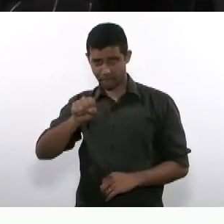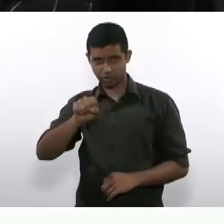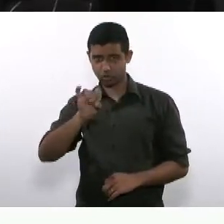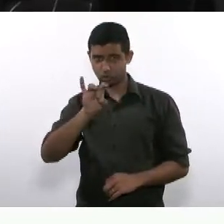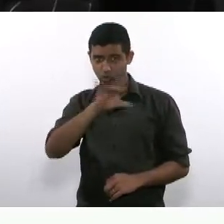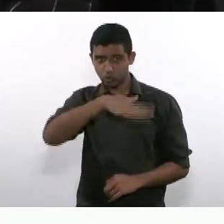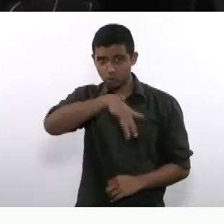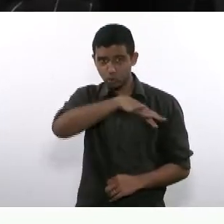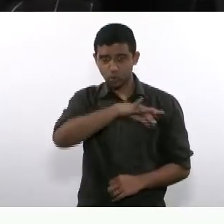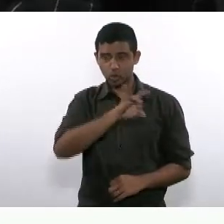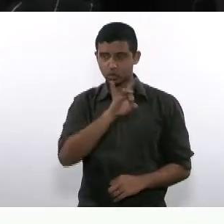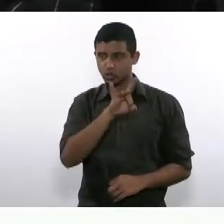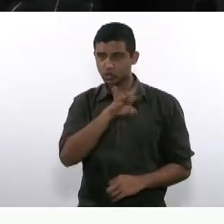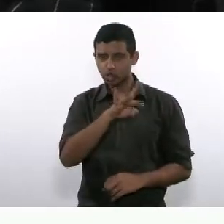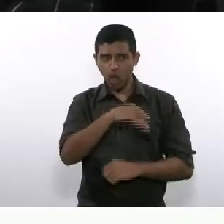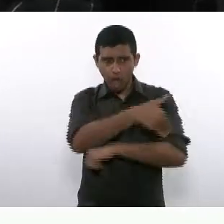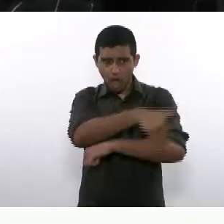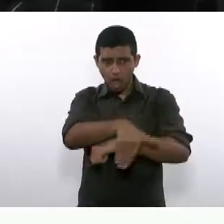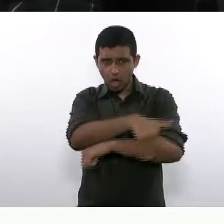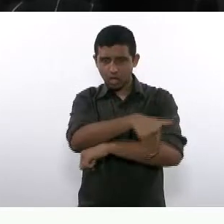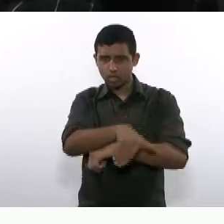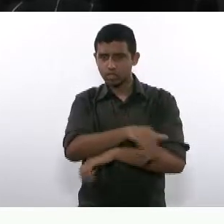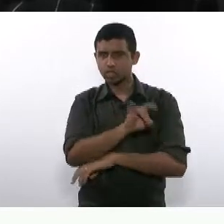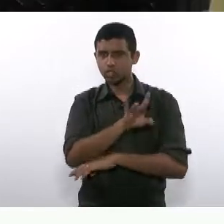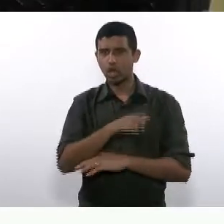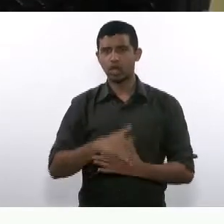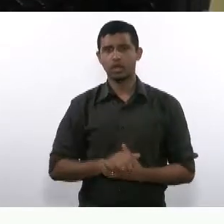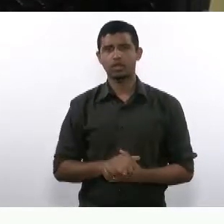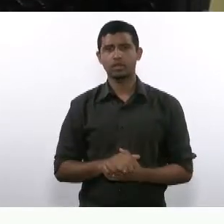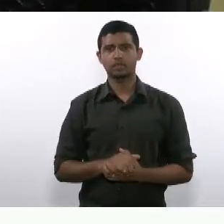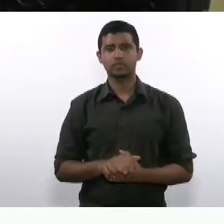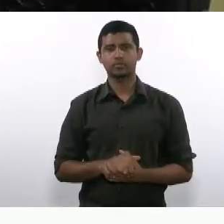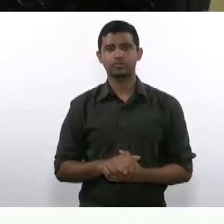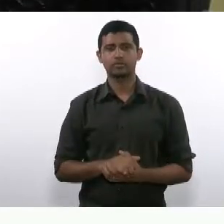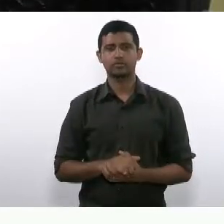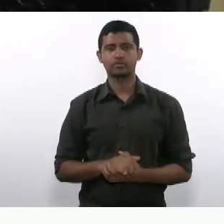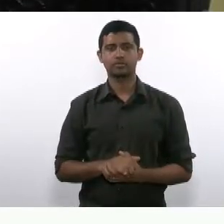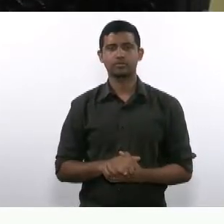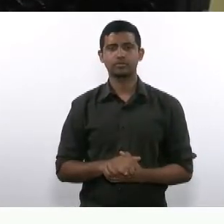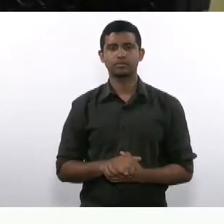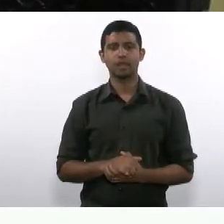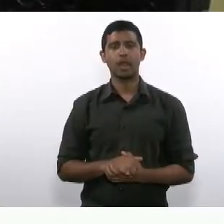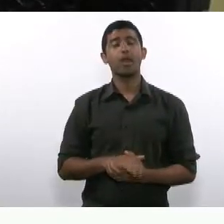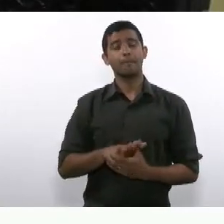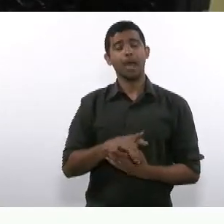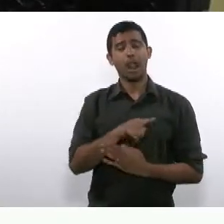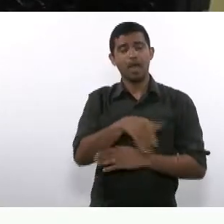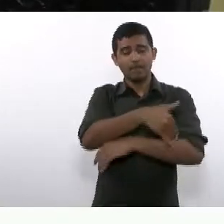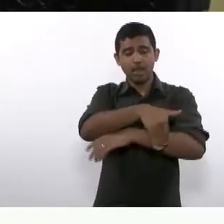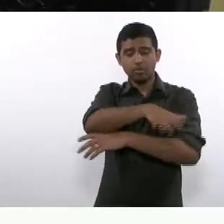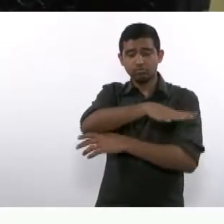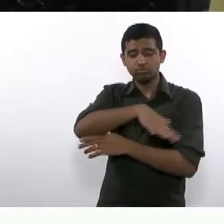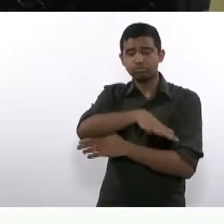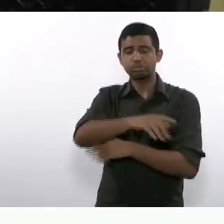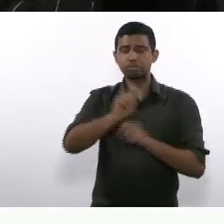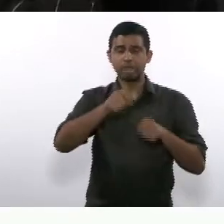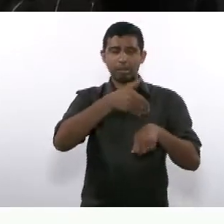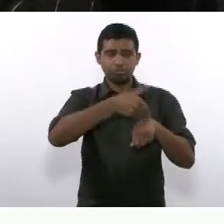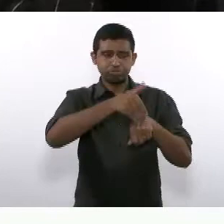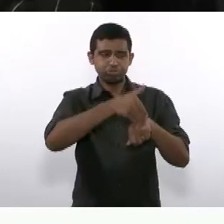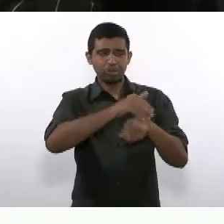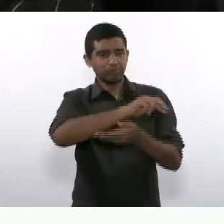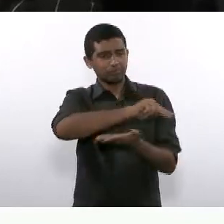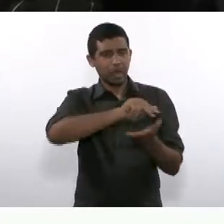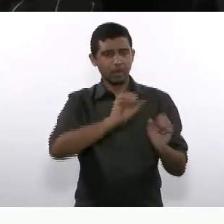pista. E o meio da pista ali, que acredito que seria uma área de prática de outros esportes? Não. A pista inclui